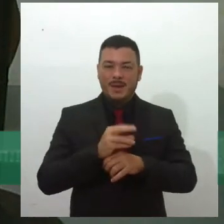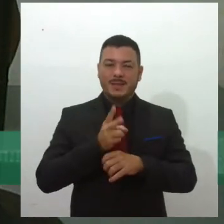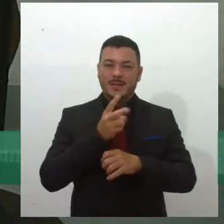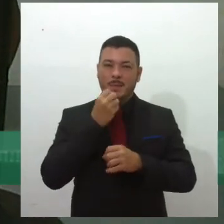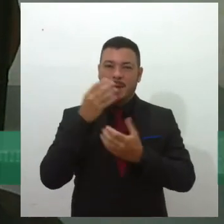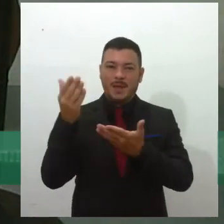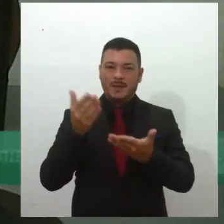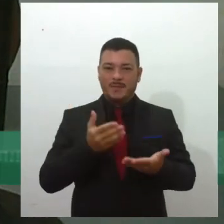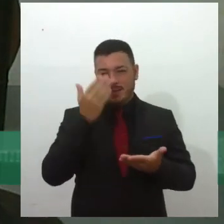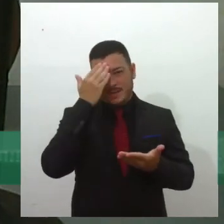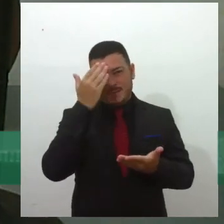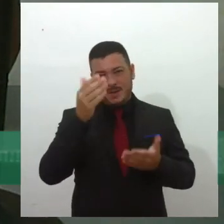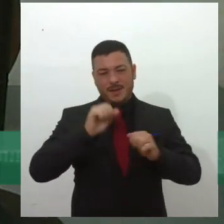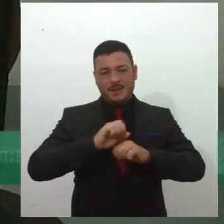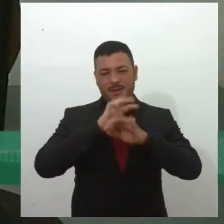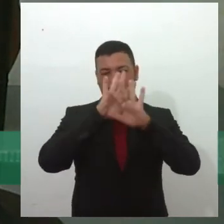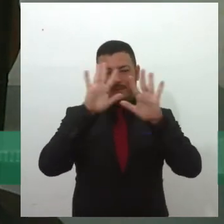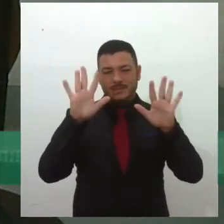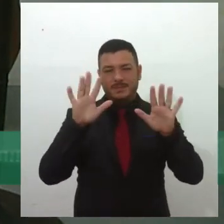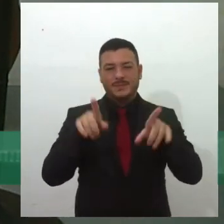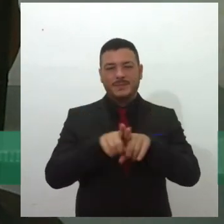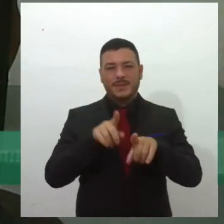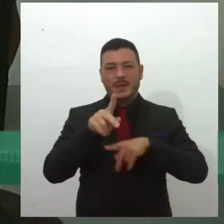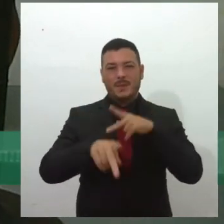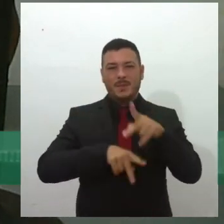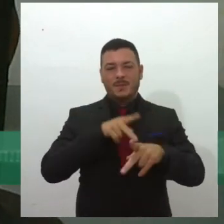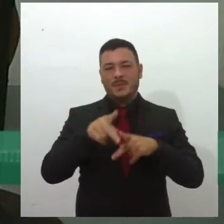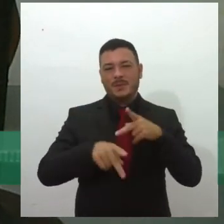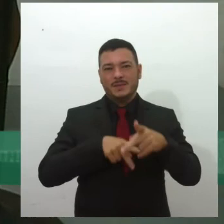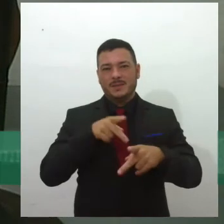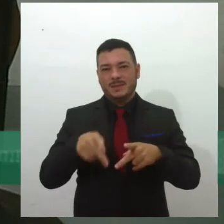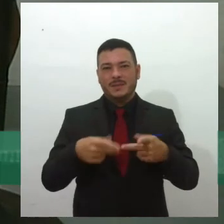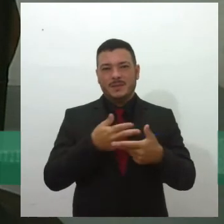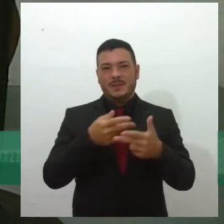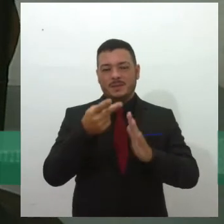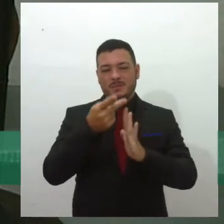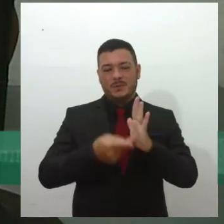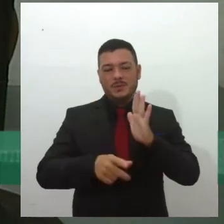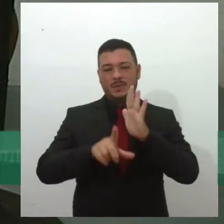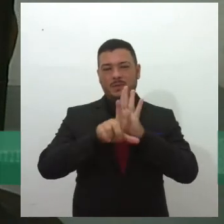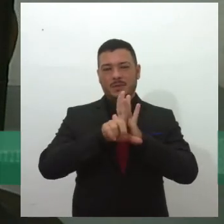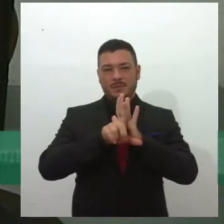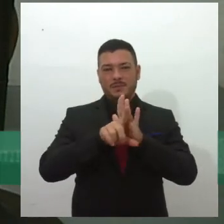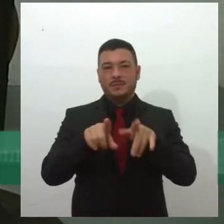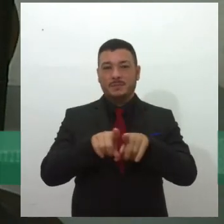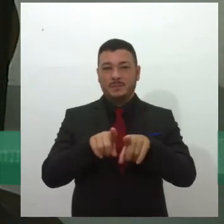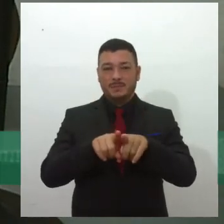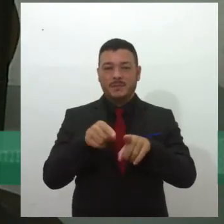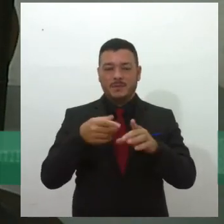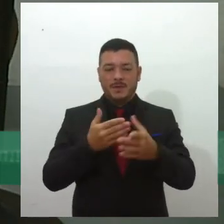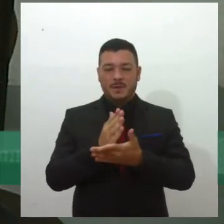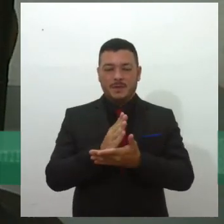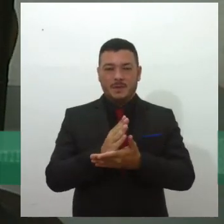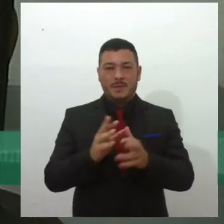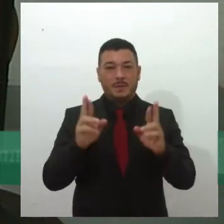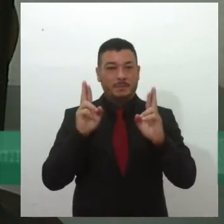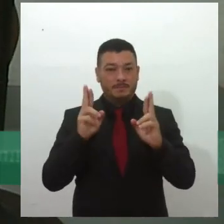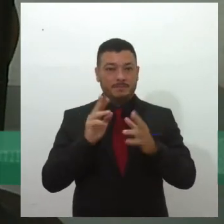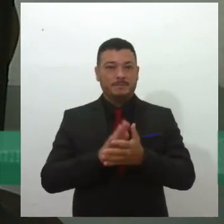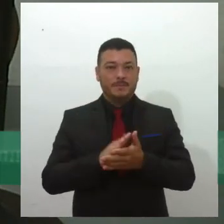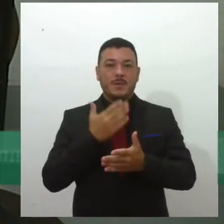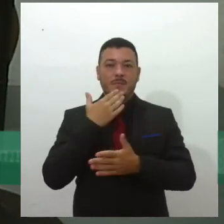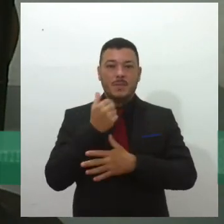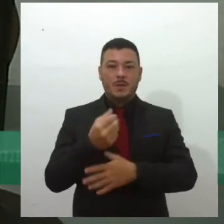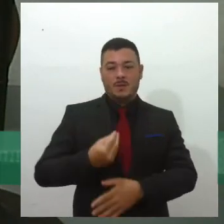bem-vindos e obrigado por esclarecer aí a população esse projeto de lei que vai ser aprovado, né? Melhorar a vida e